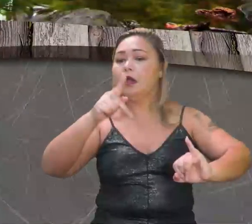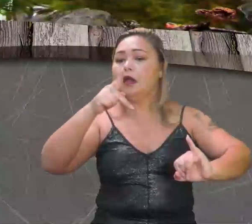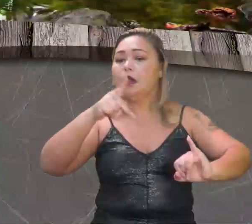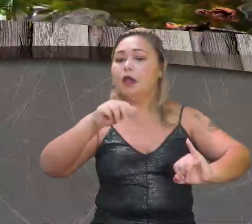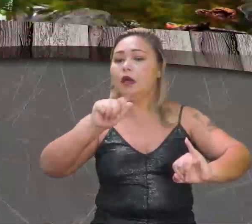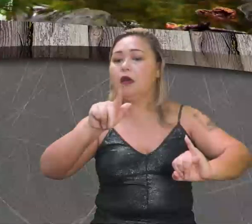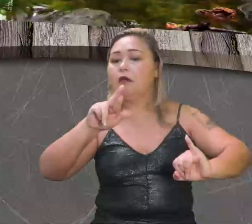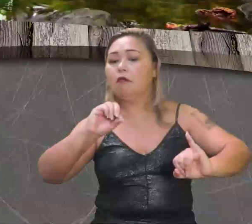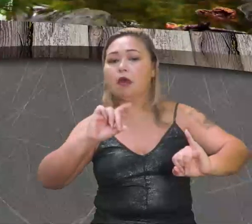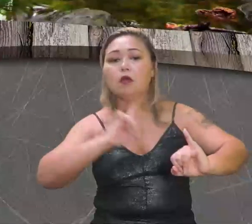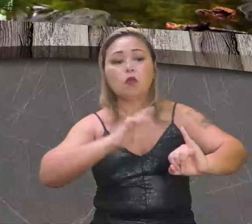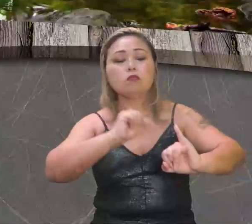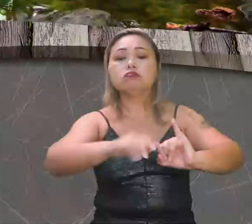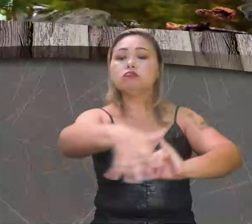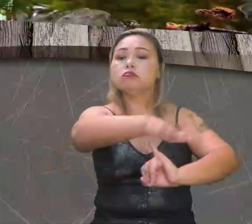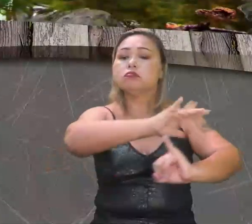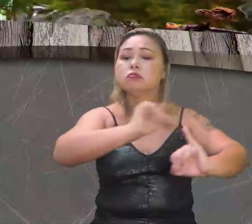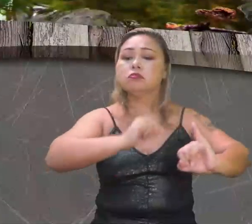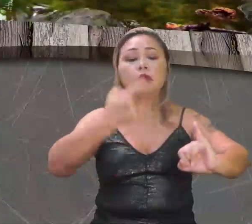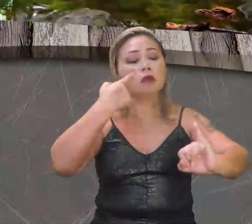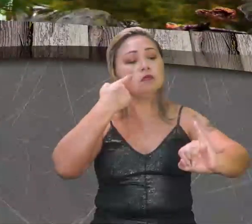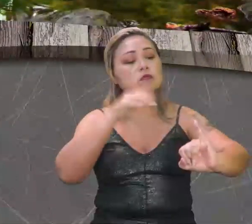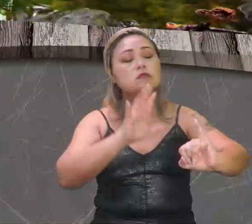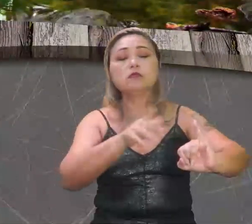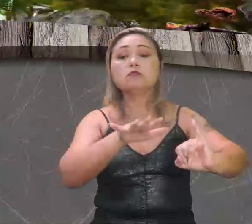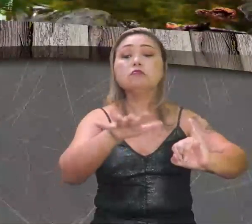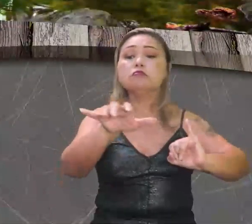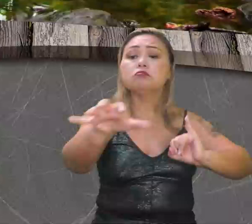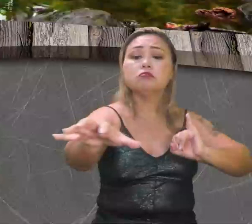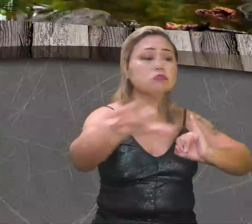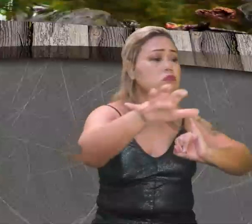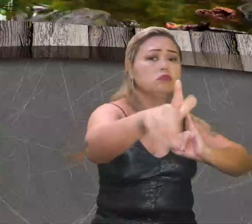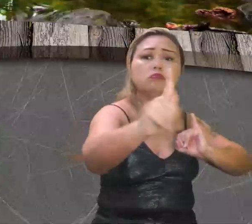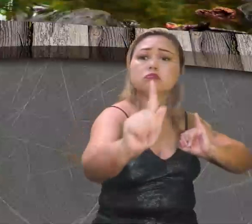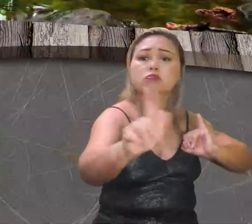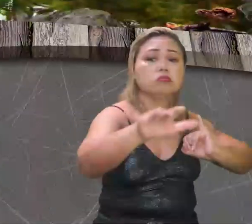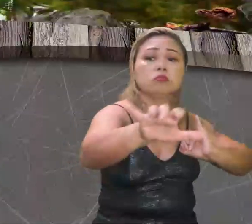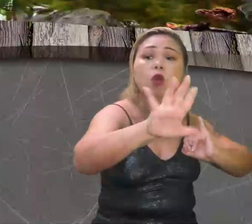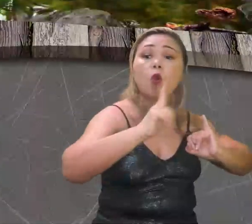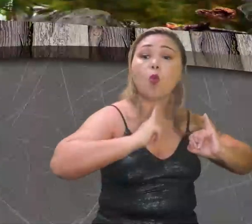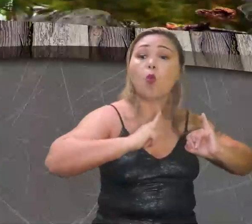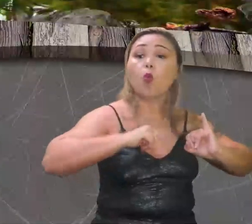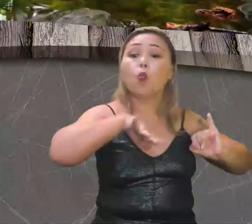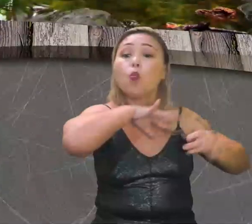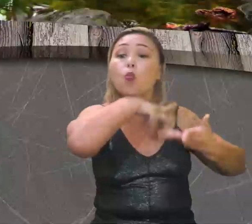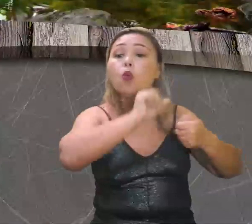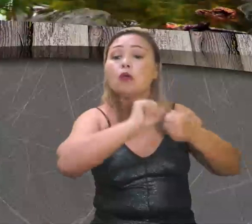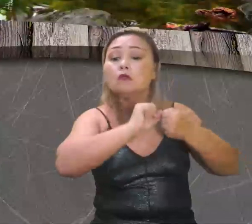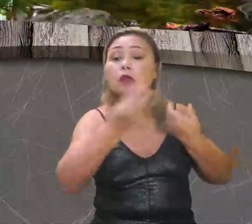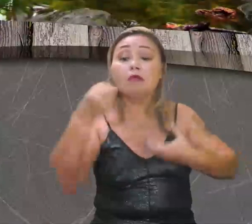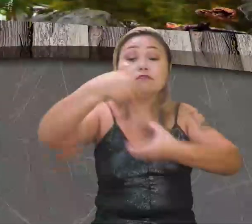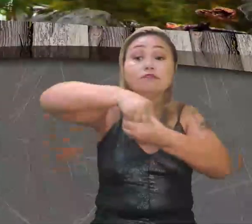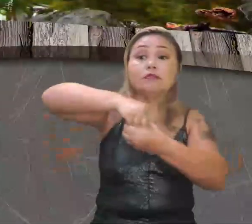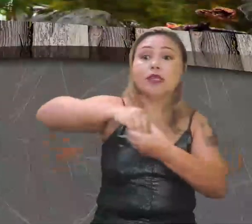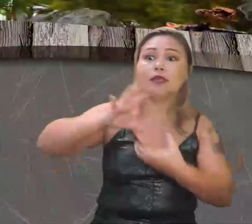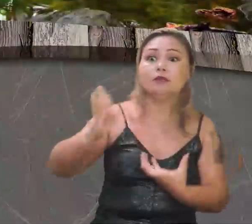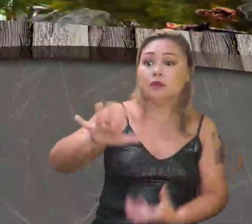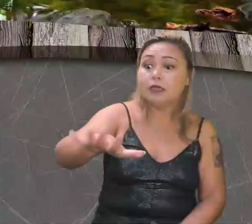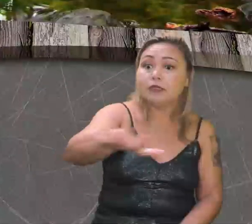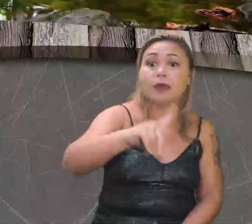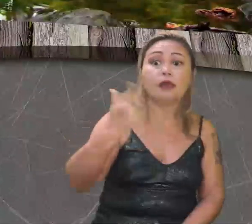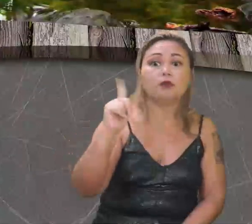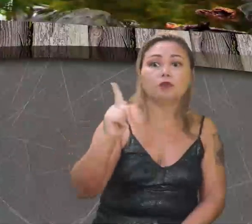interessantes em relação a esses espaços geográficos, ou onde esses animais estavam inseridos. Ele fez algumas observações